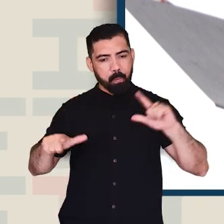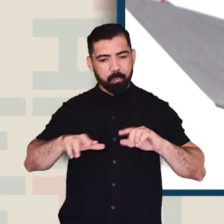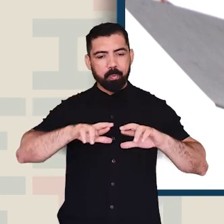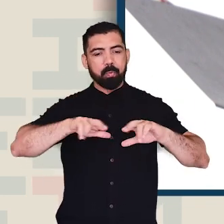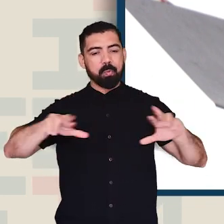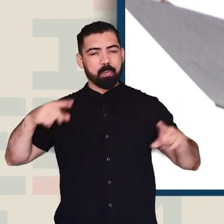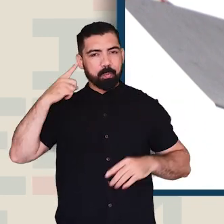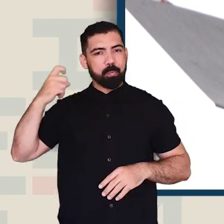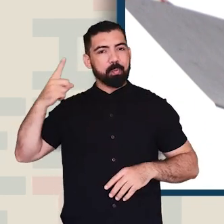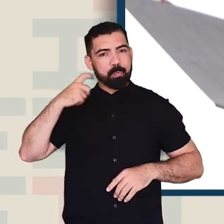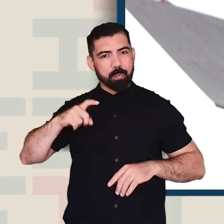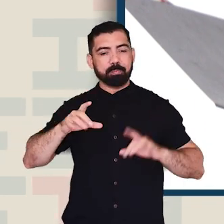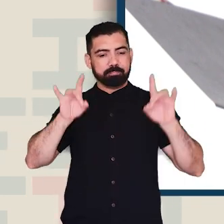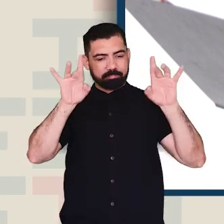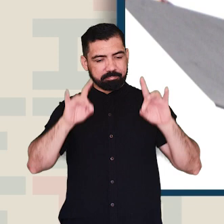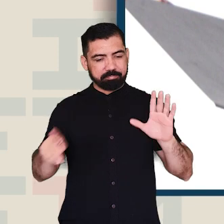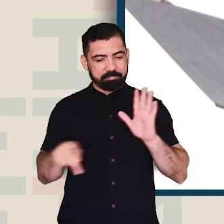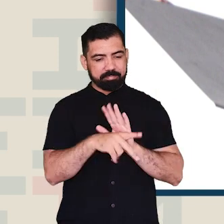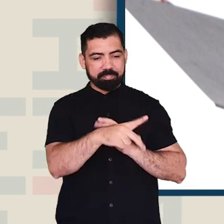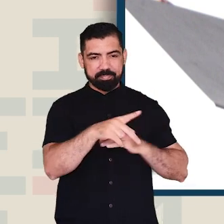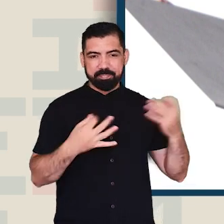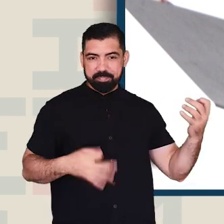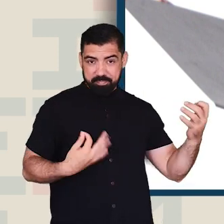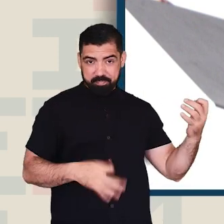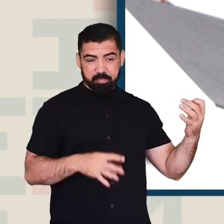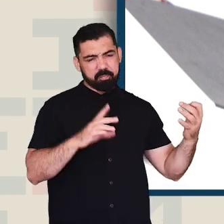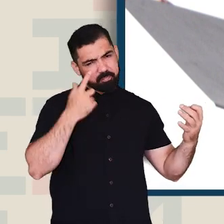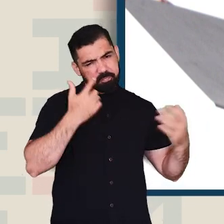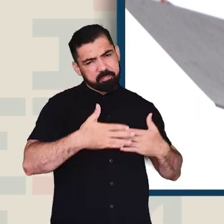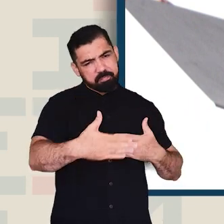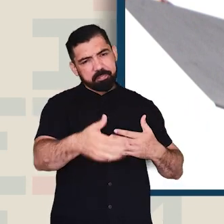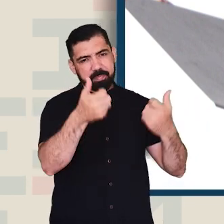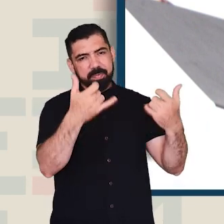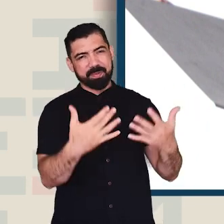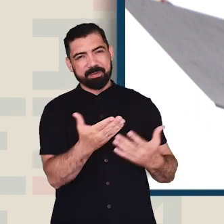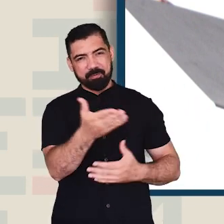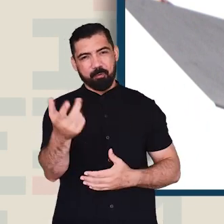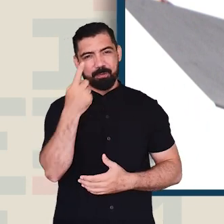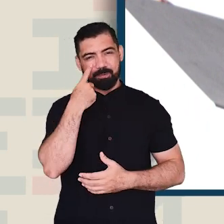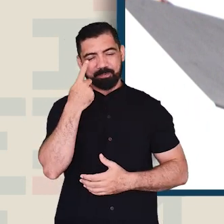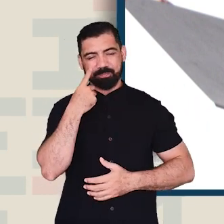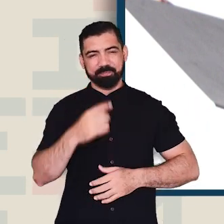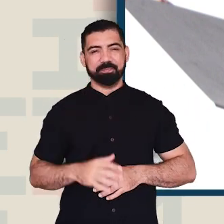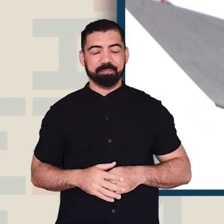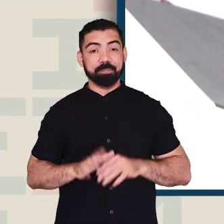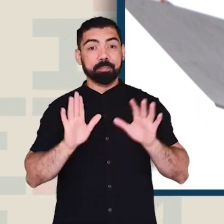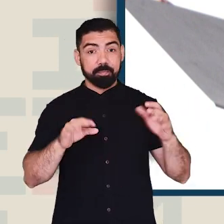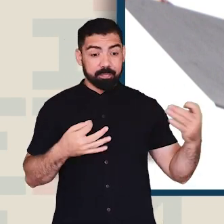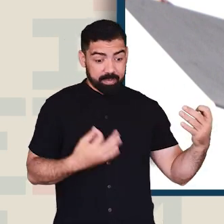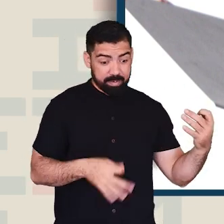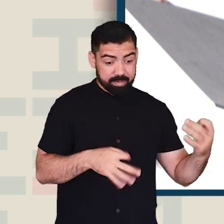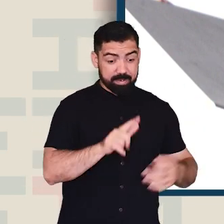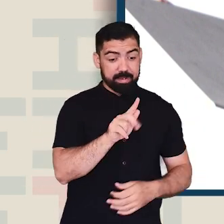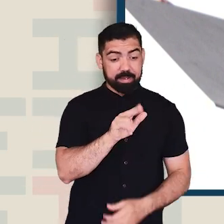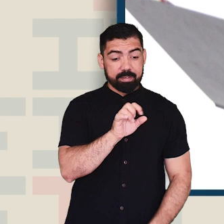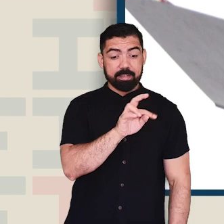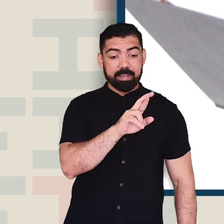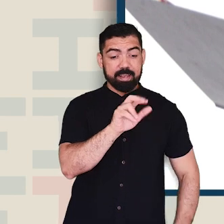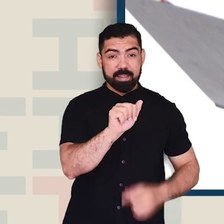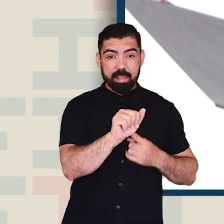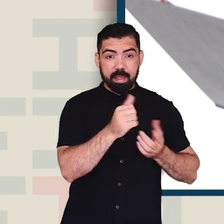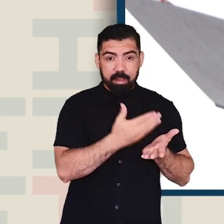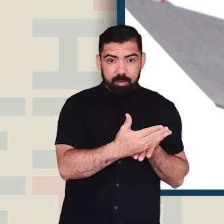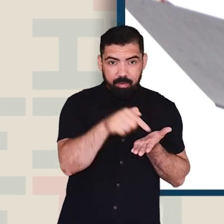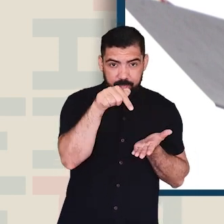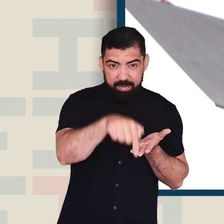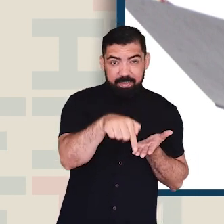algumas sonoridades bem específicas na guitarra, que a gente vai ver isso também mais para frente. Mas a guitarra, a equipe que começou dessa